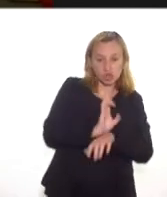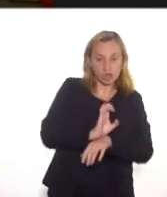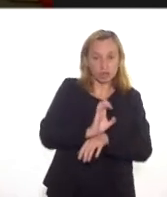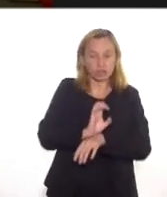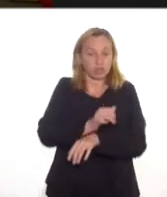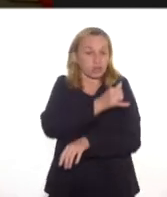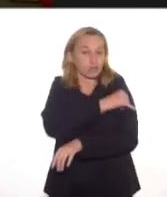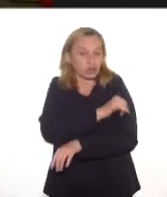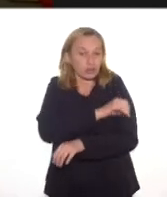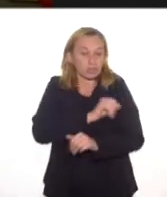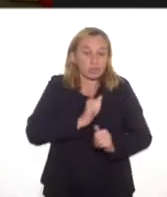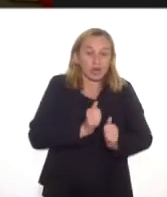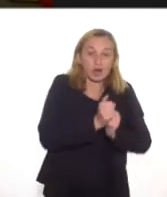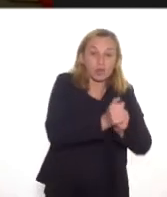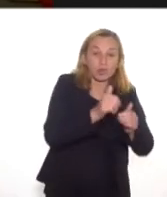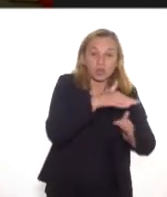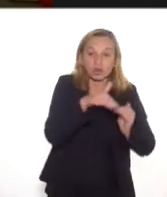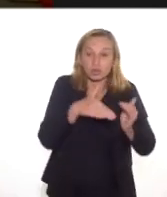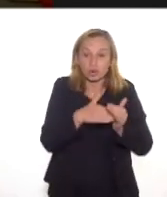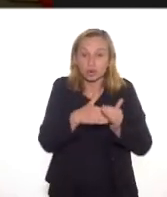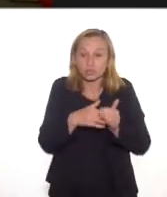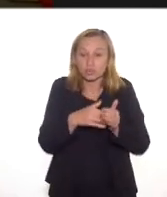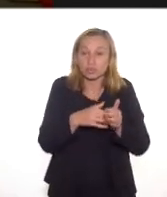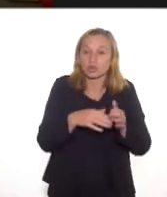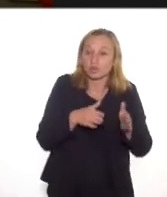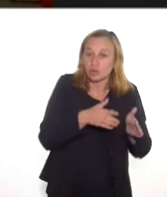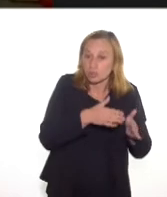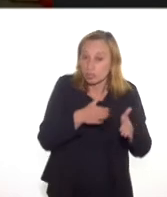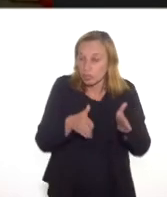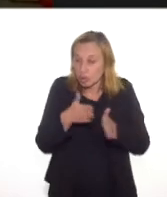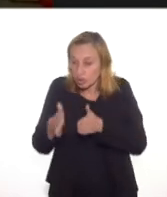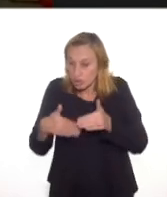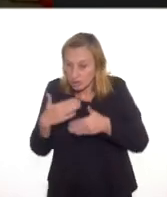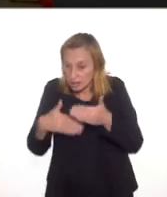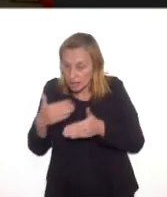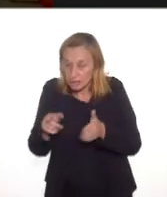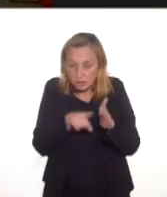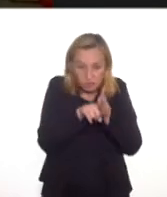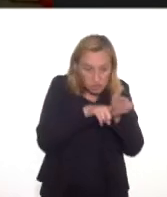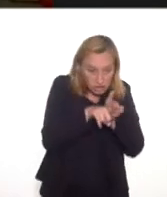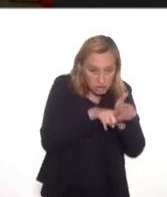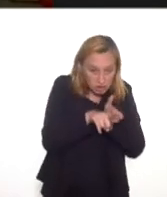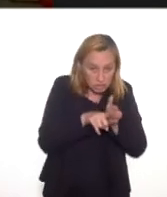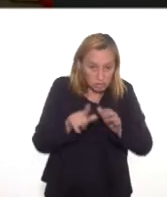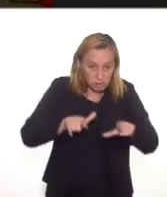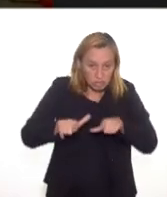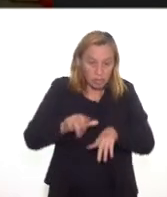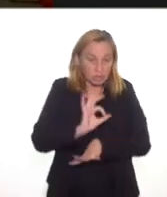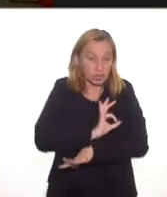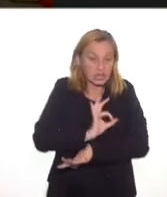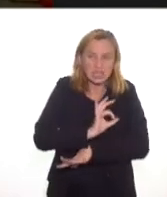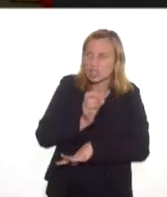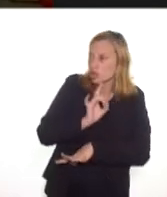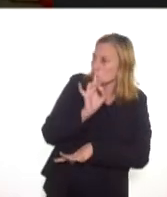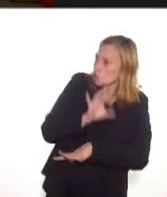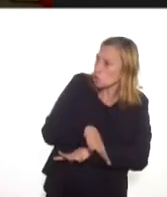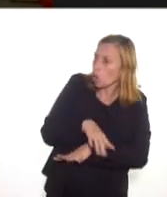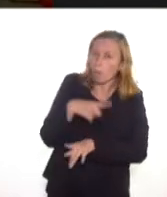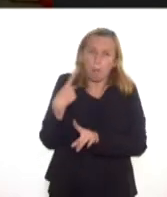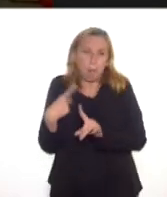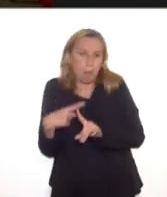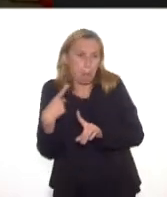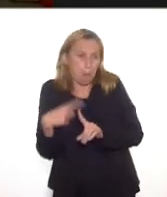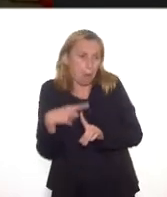acompanhar todo o processo de investigação com relação a essa operação policial. Não só porque